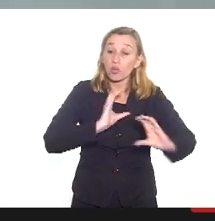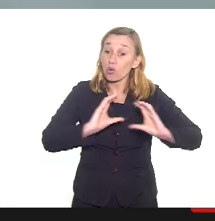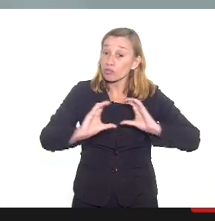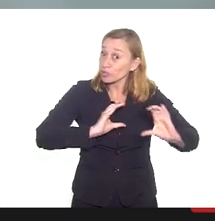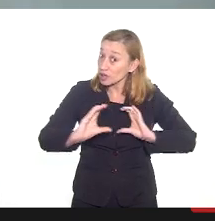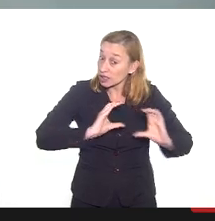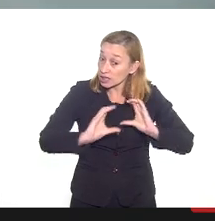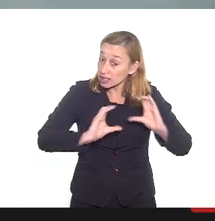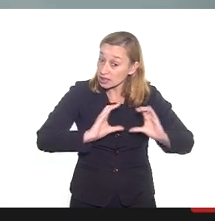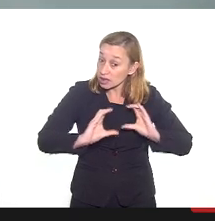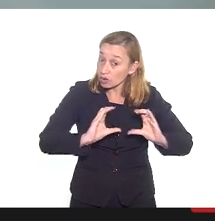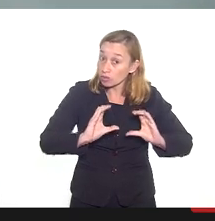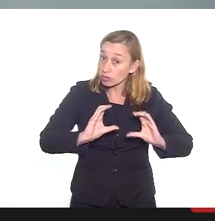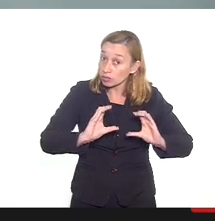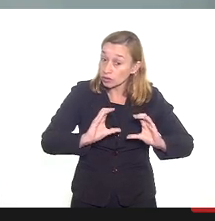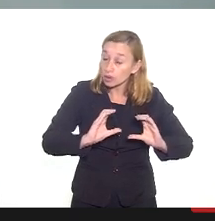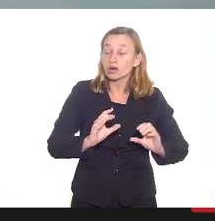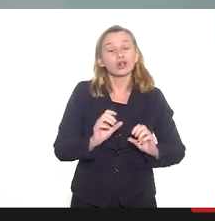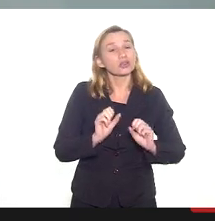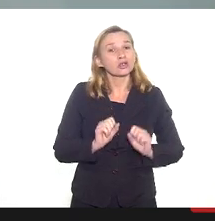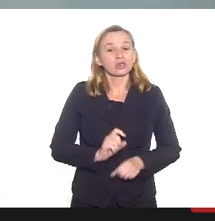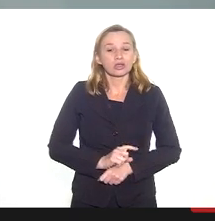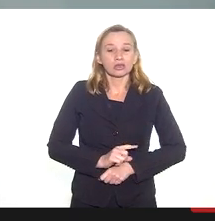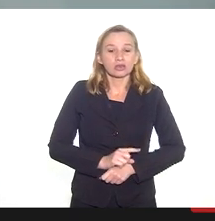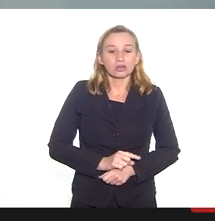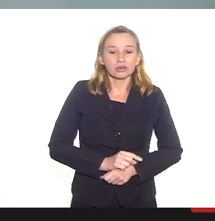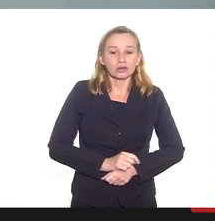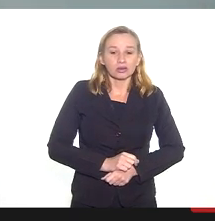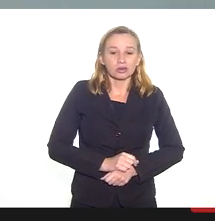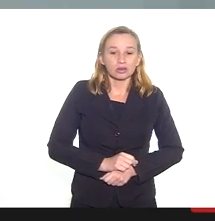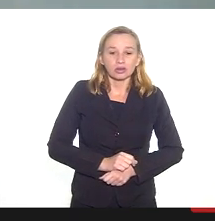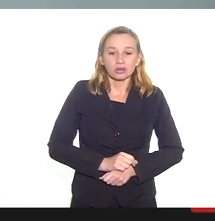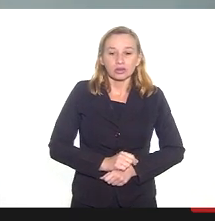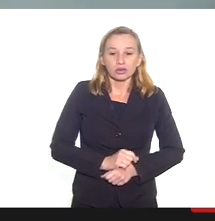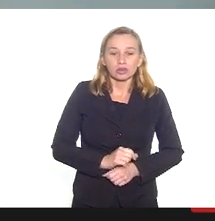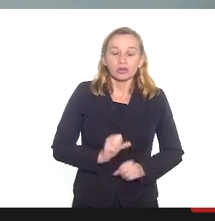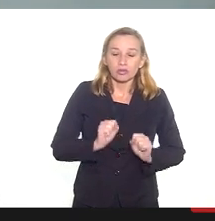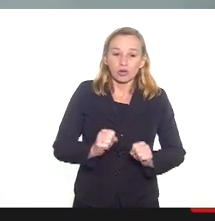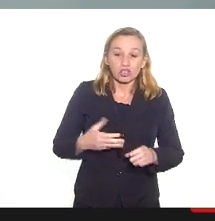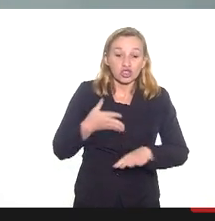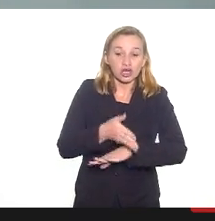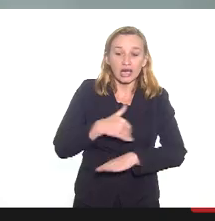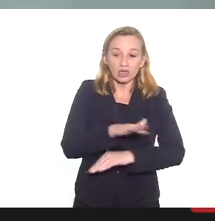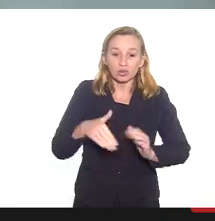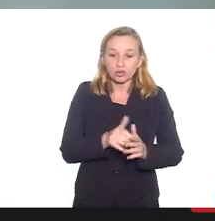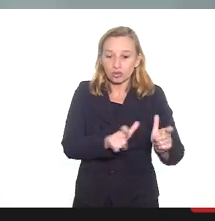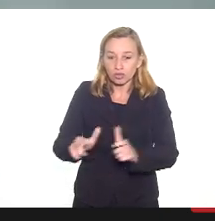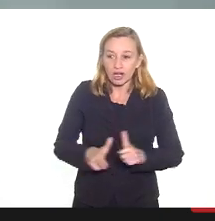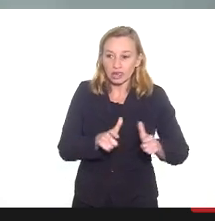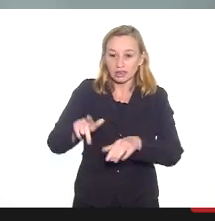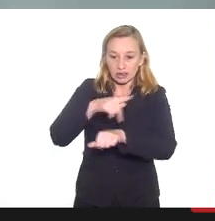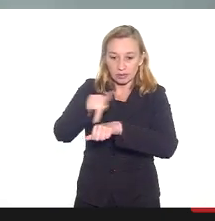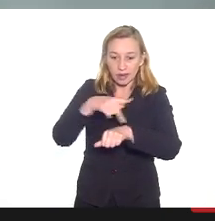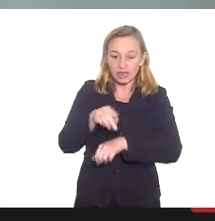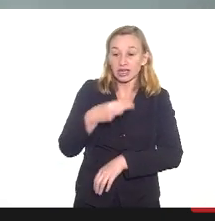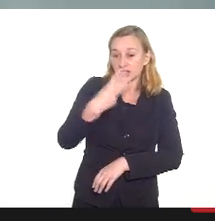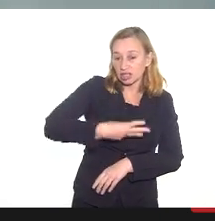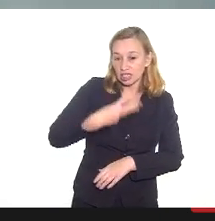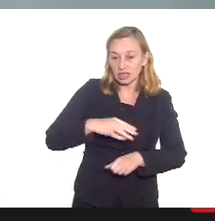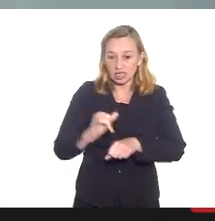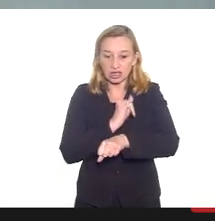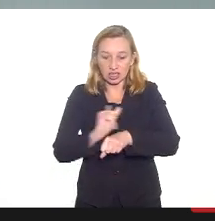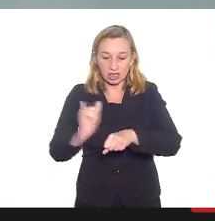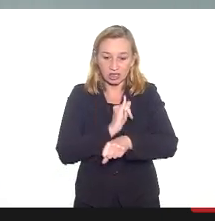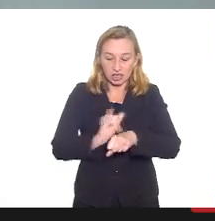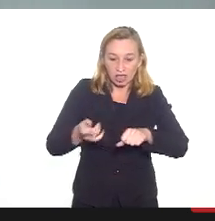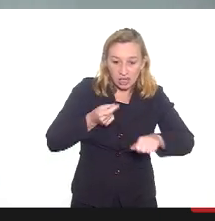comunicação bem popular para que a gente possa chegar em todos os recantos desse país. A terceira estratégia é